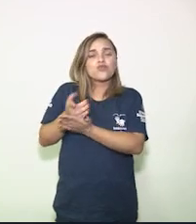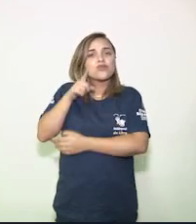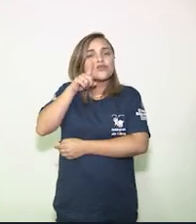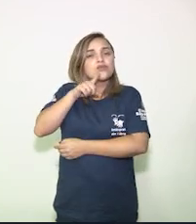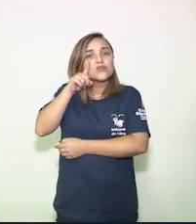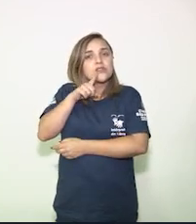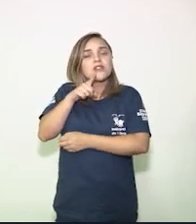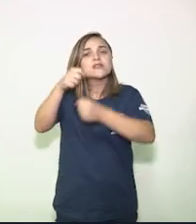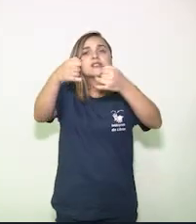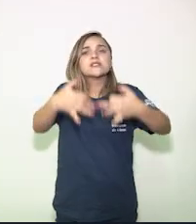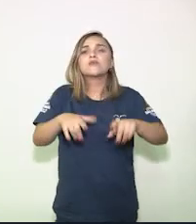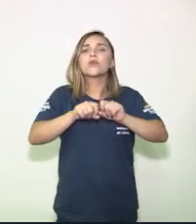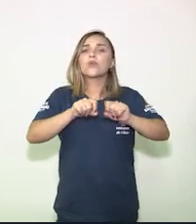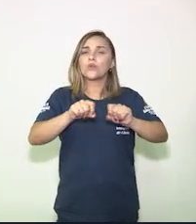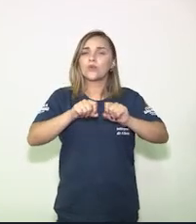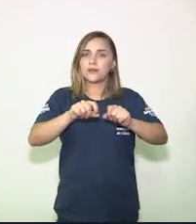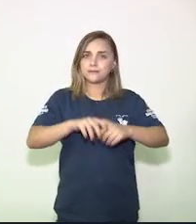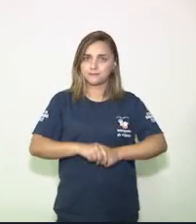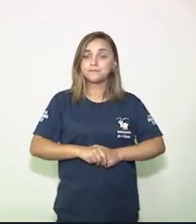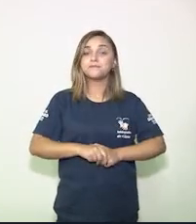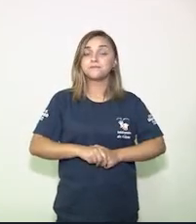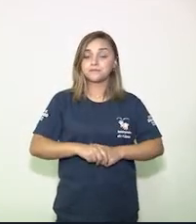Lancet, diz exatamente assim: